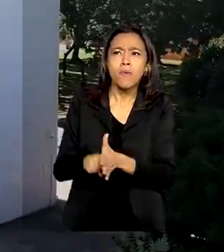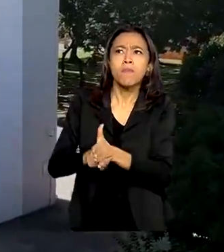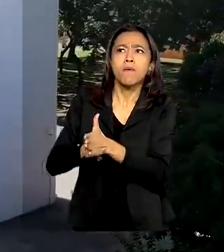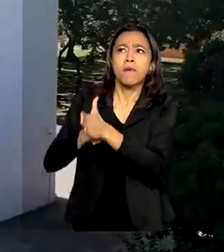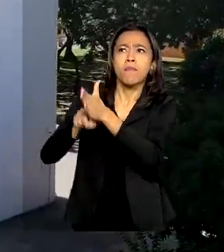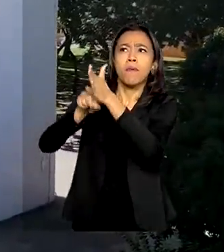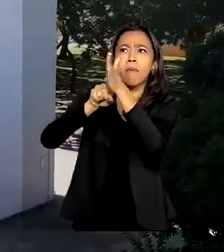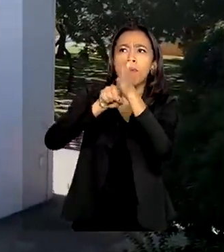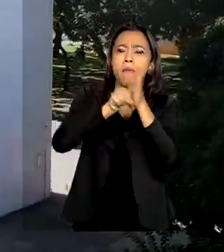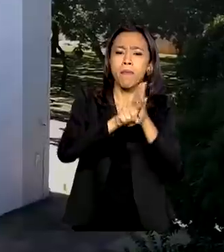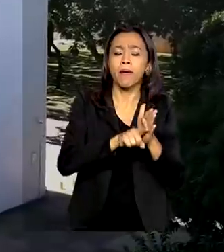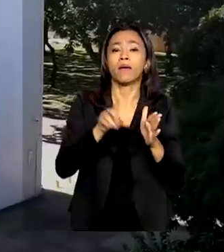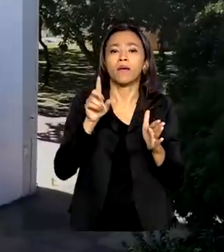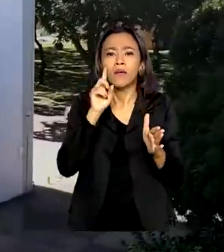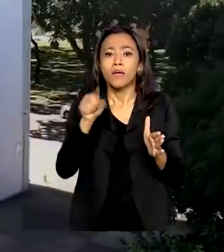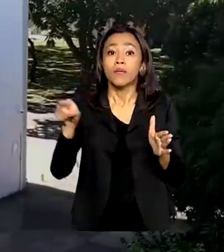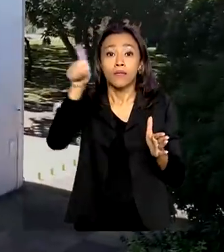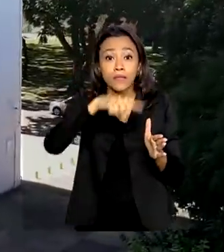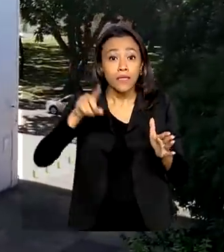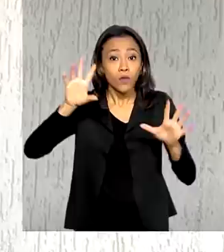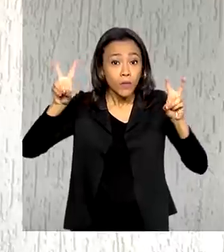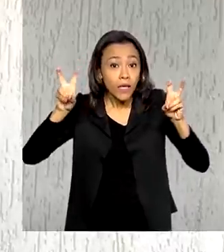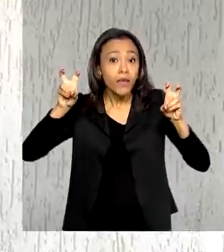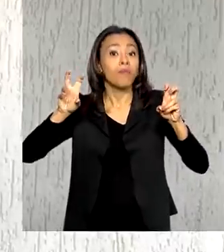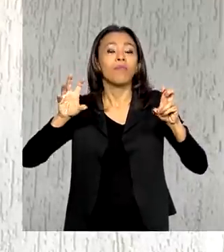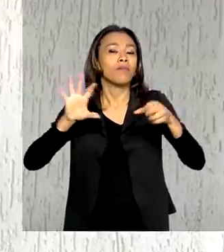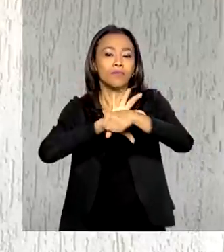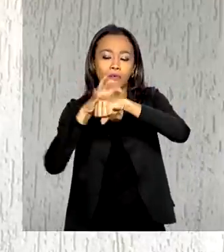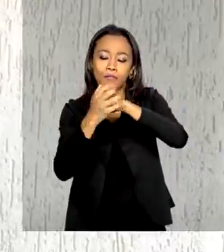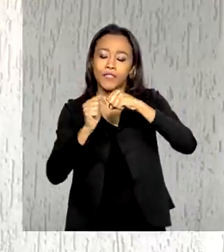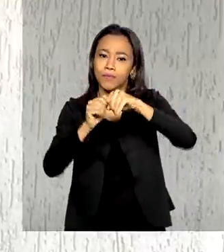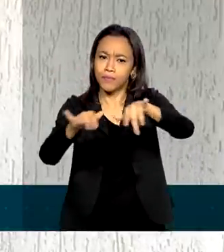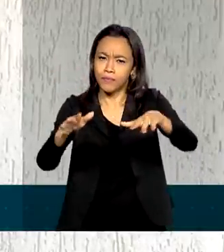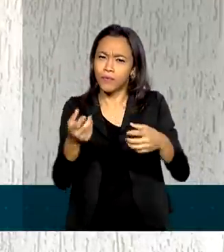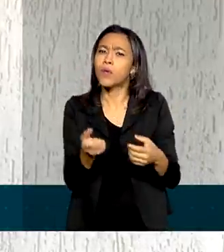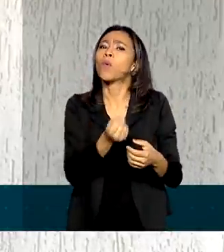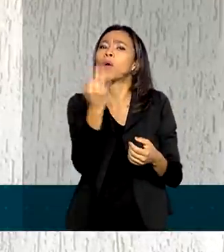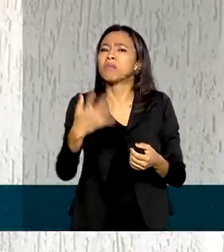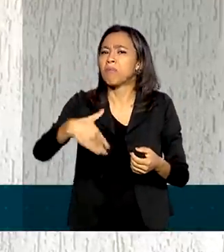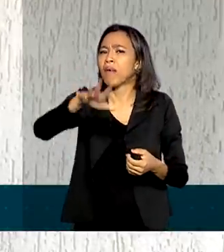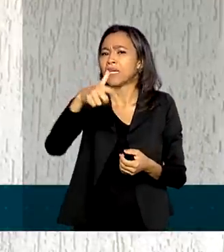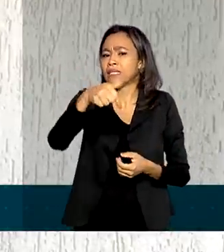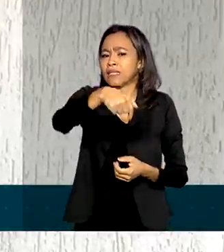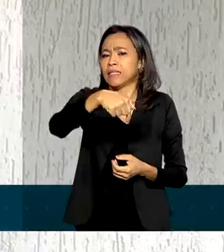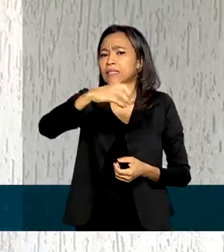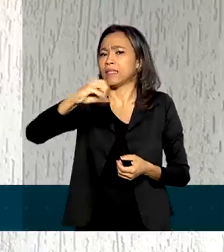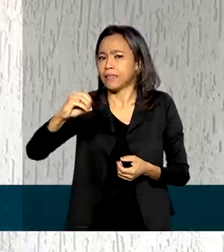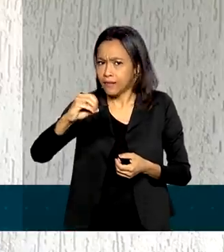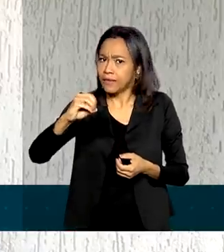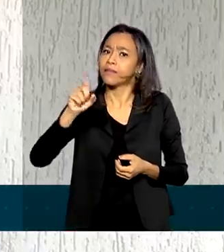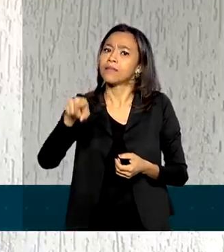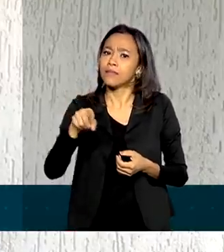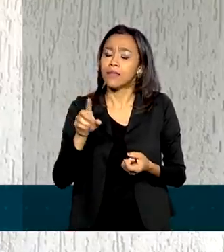startups com soluções ligadas à Covid-19. Foram identificadas mais de 700 alternativas